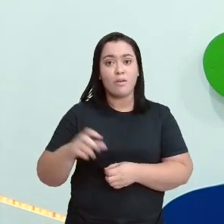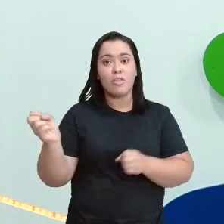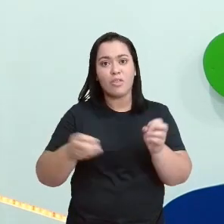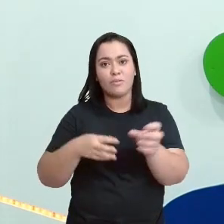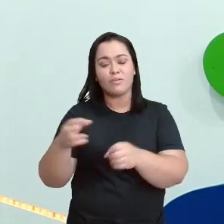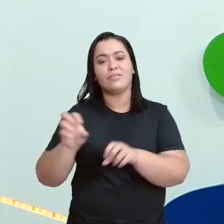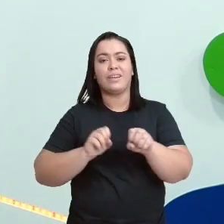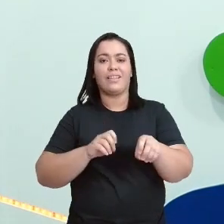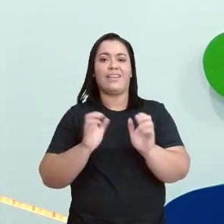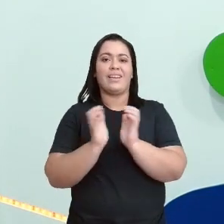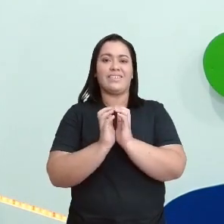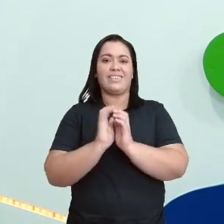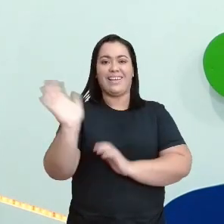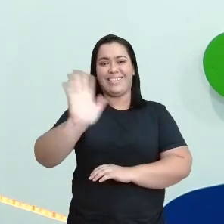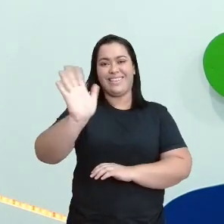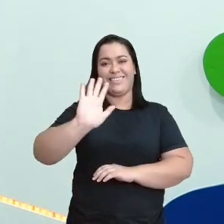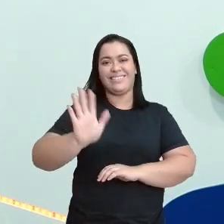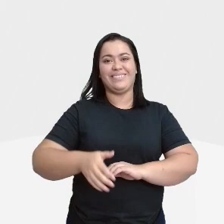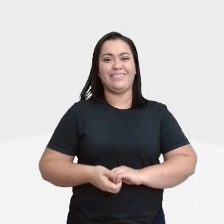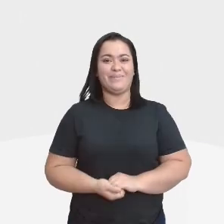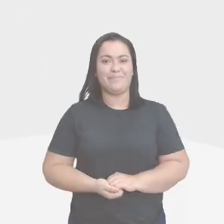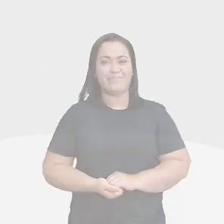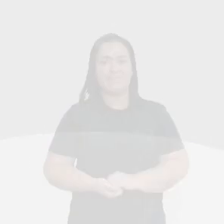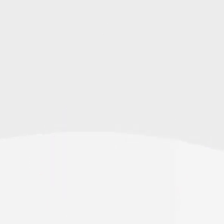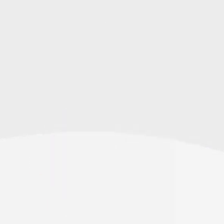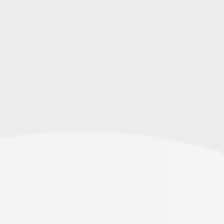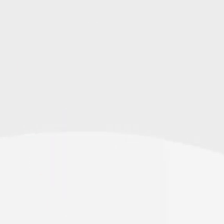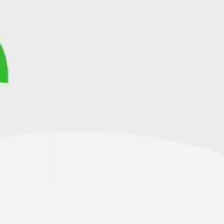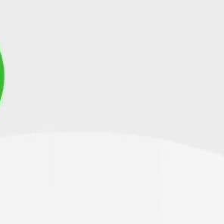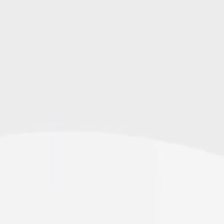Educa Recife. Até já!